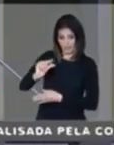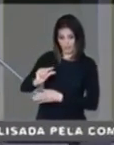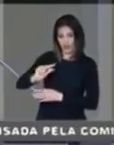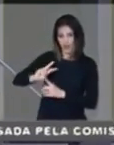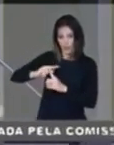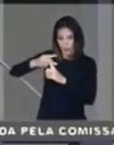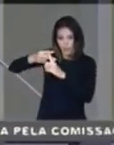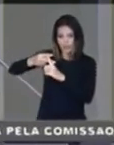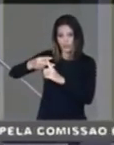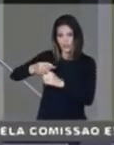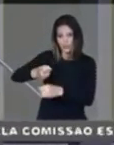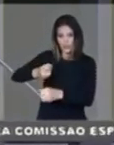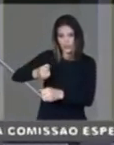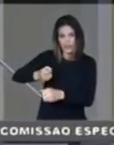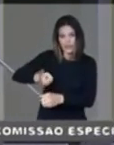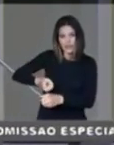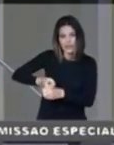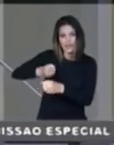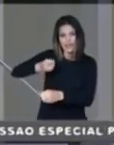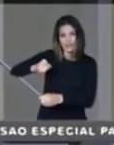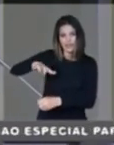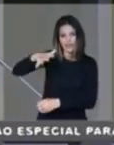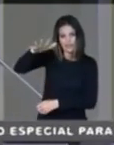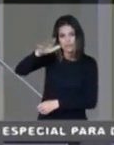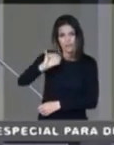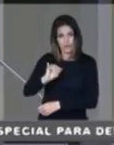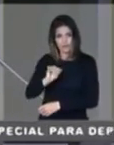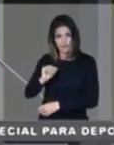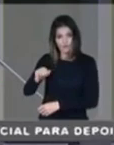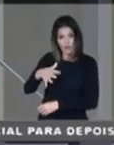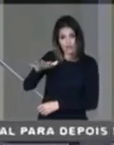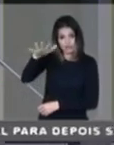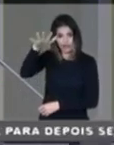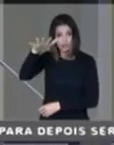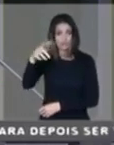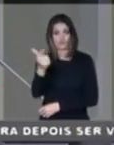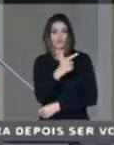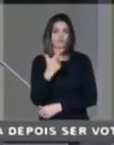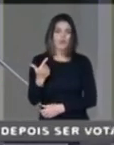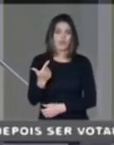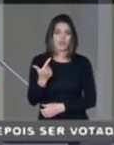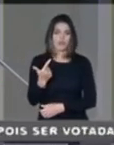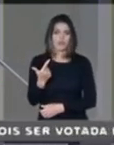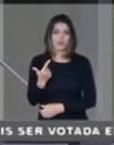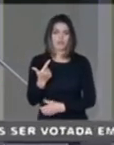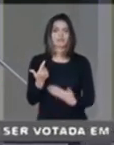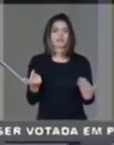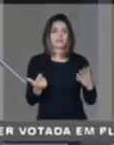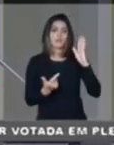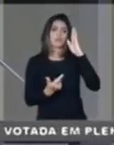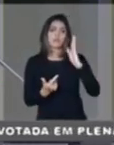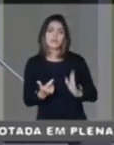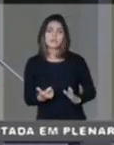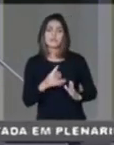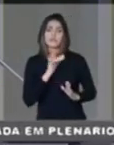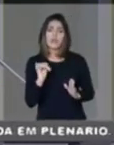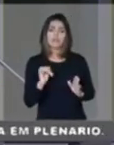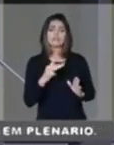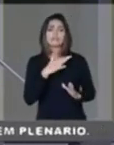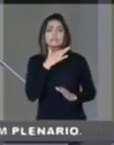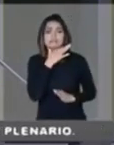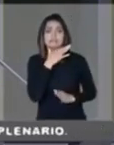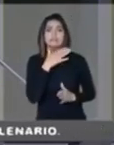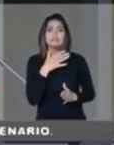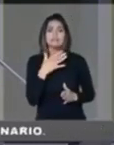sequer aumento inflacionário. E o Brasil vai caindo numa recessão que causa mais desemprego. É